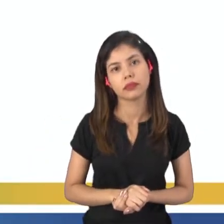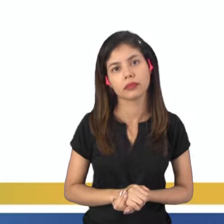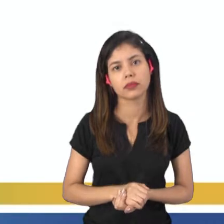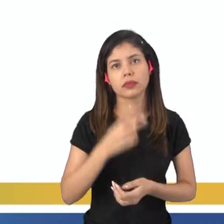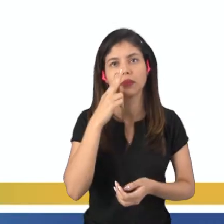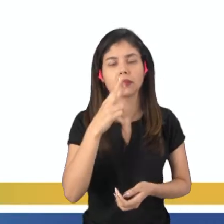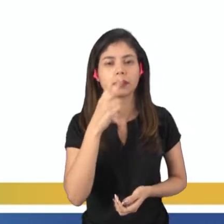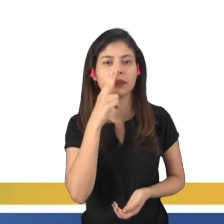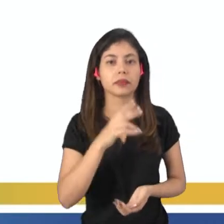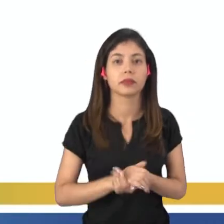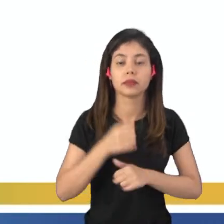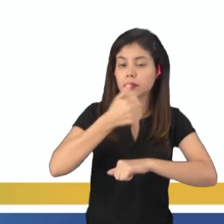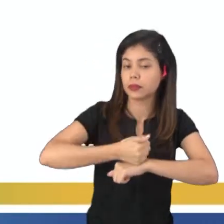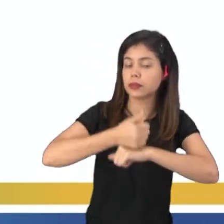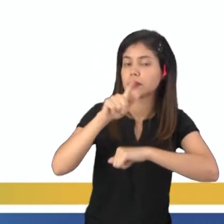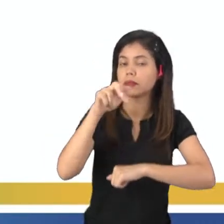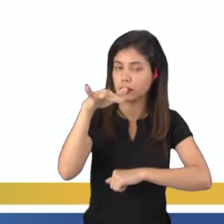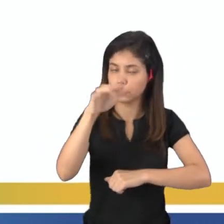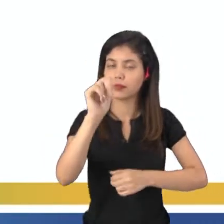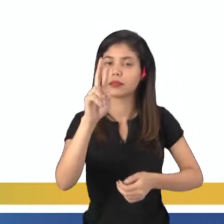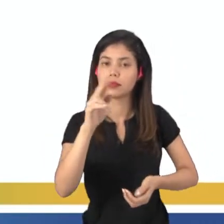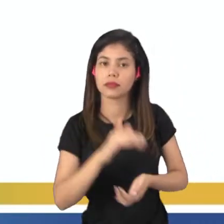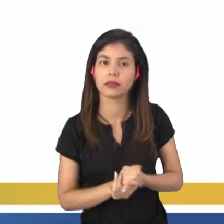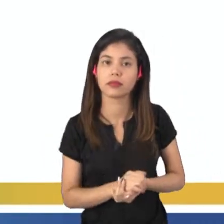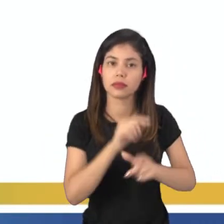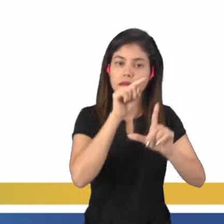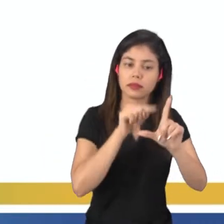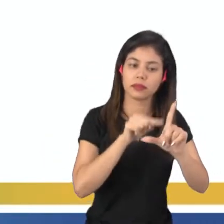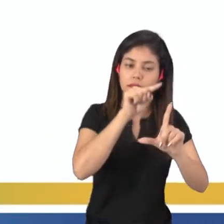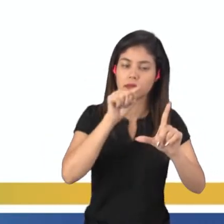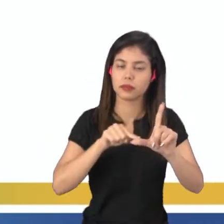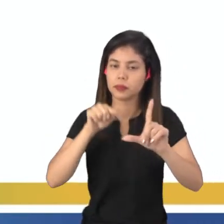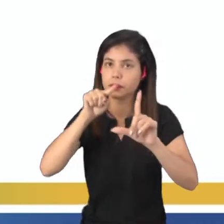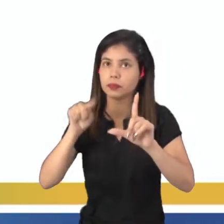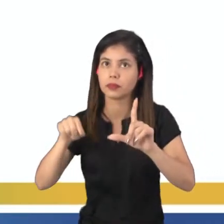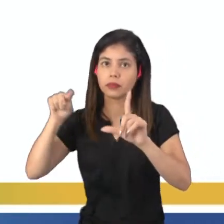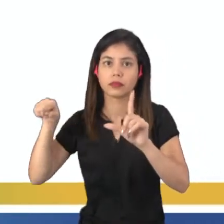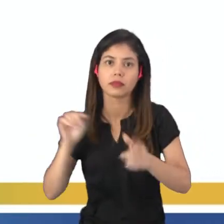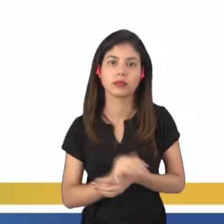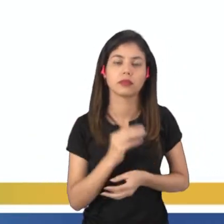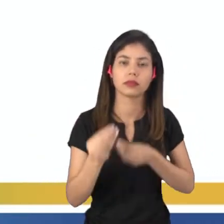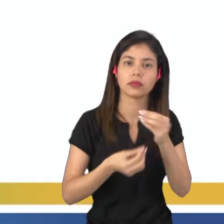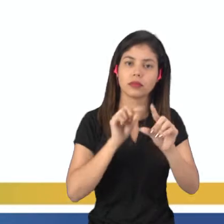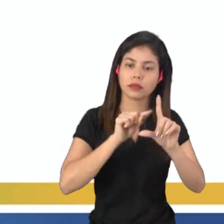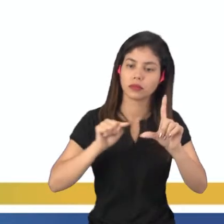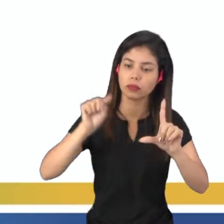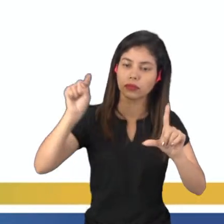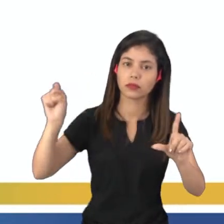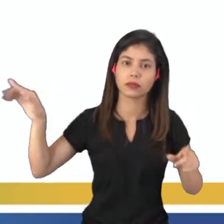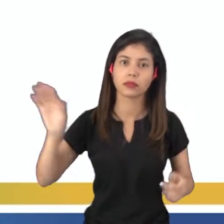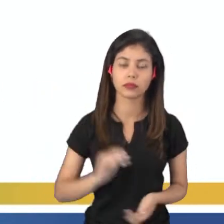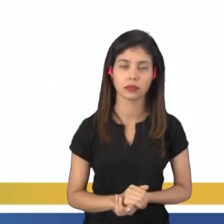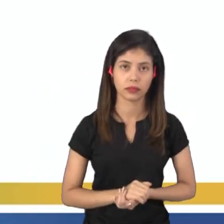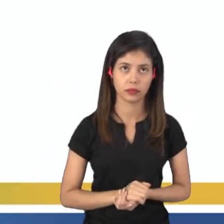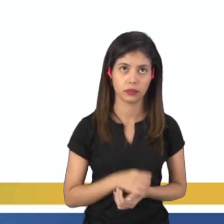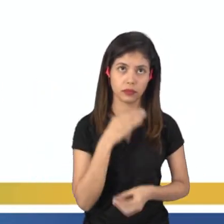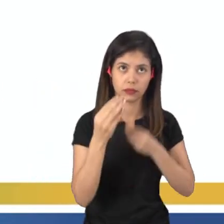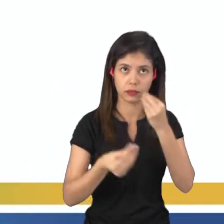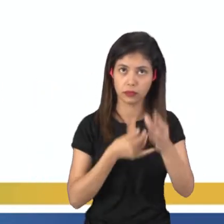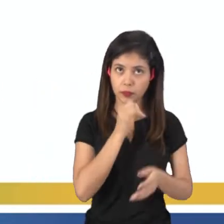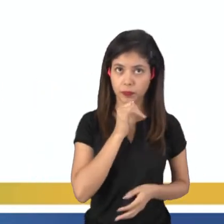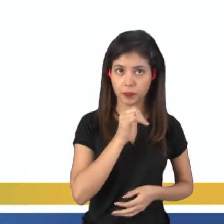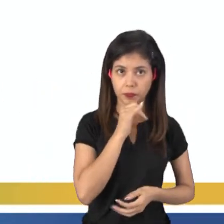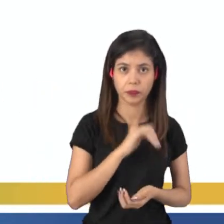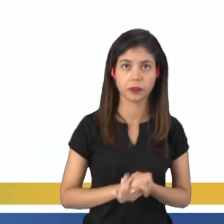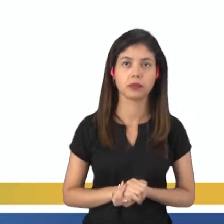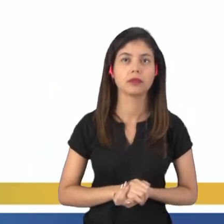informações qualitativas aí, né, aparecem na horizontal, assim como o gráfico em linha. Então, nós temos um exemplo aí que é um gráfico